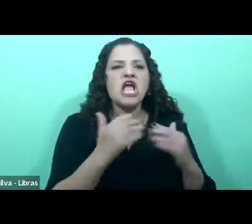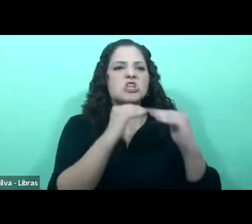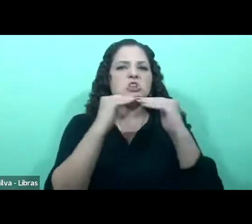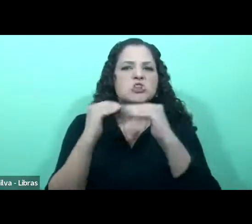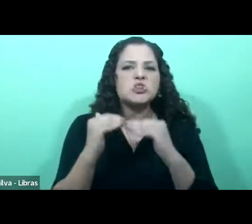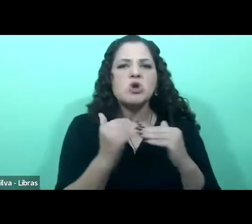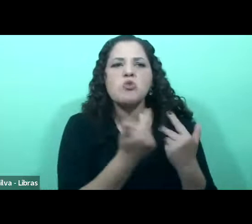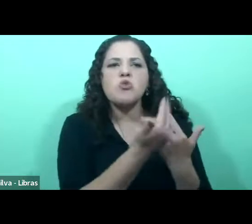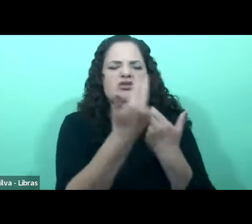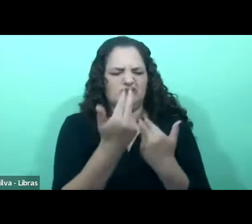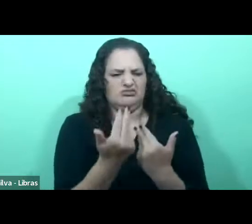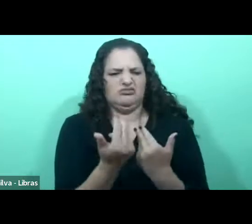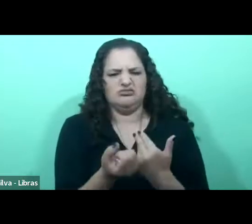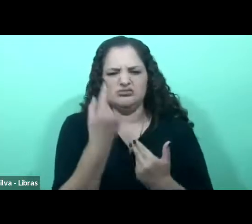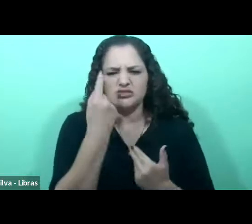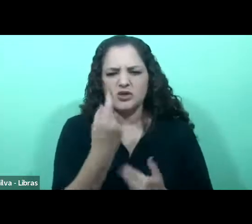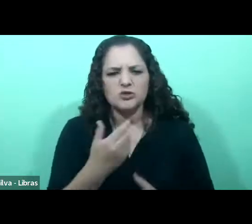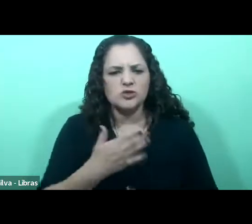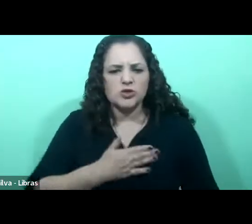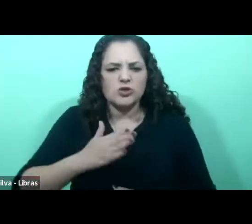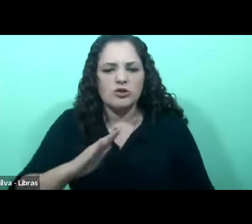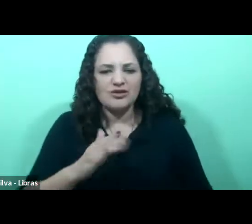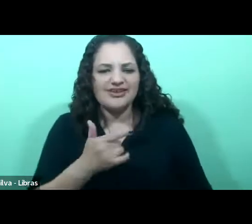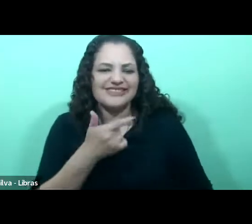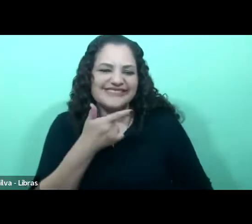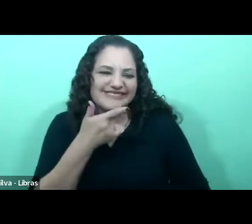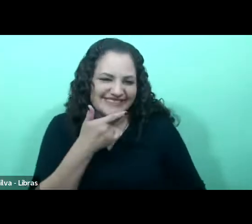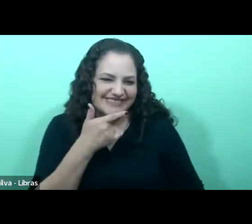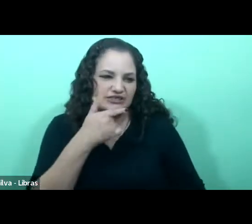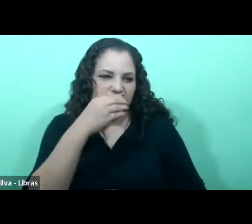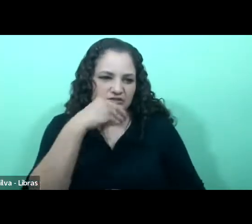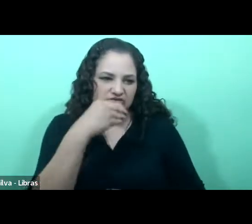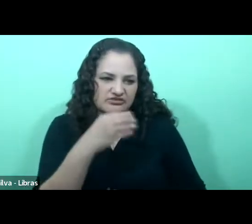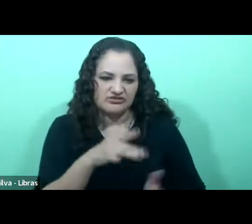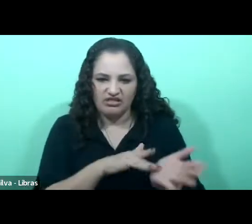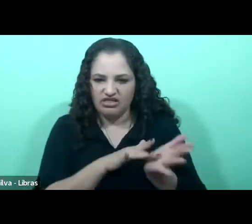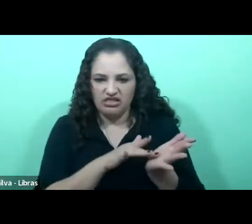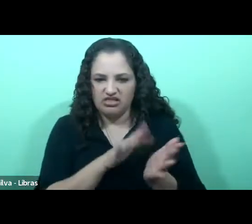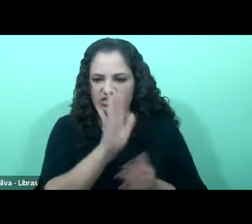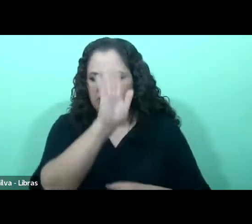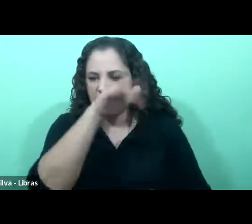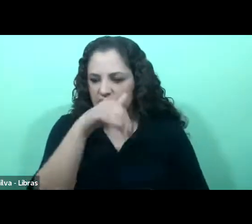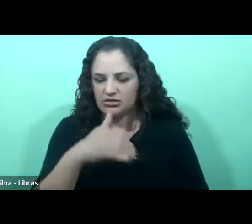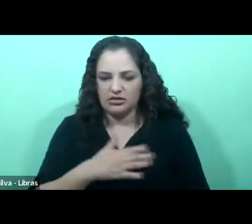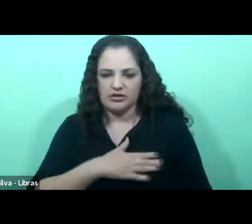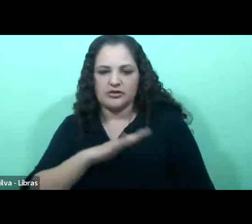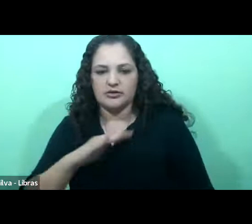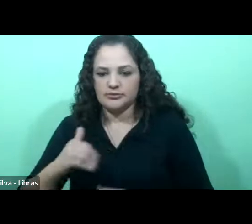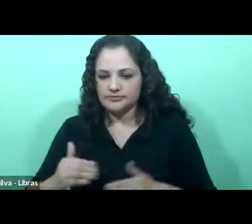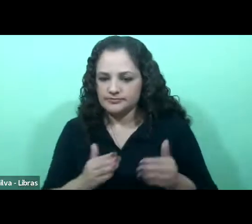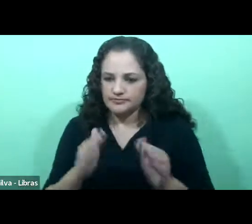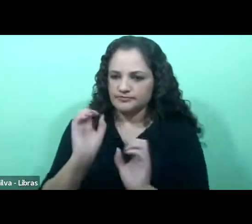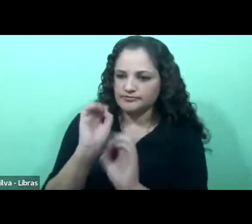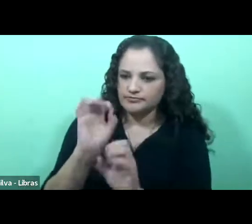do riso dirigido aos frágeis. Meu caminho da educação é da presença e da interação. O riso